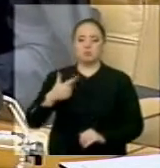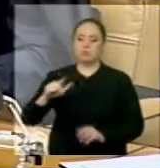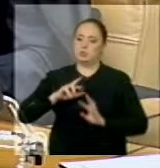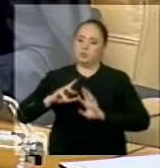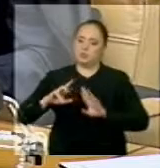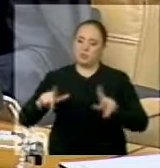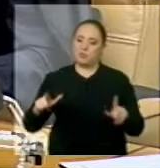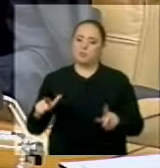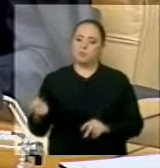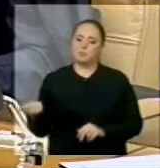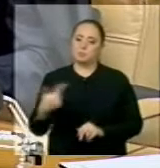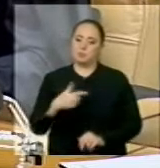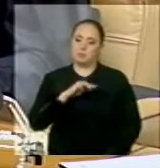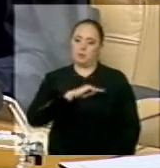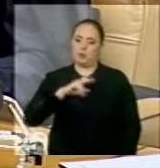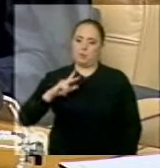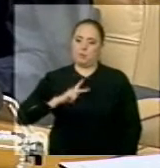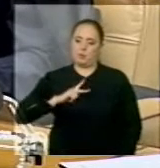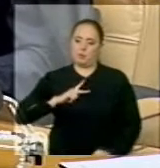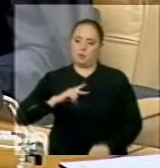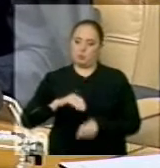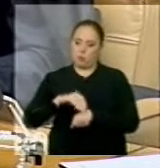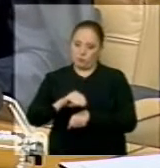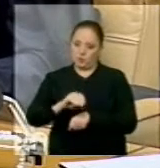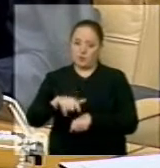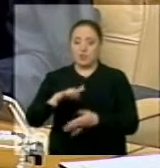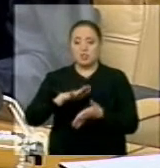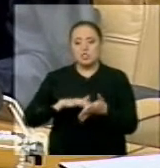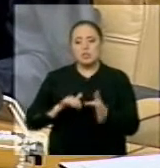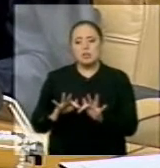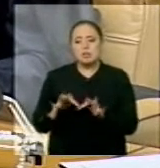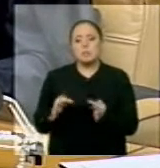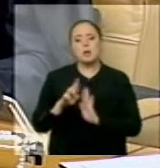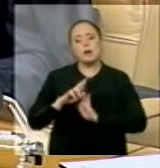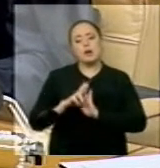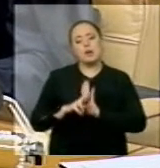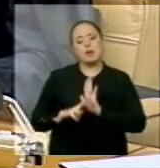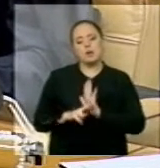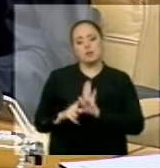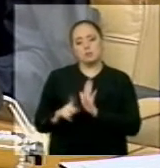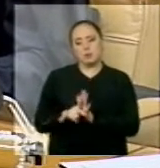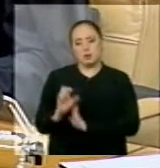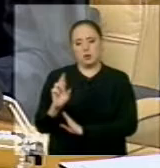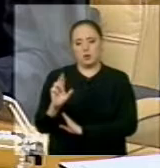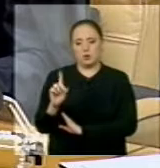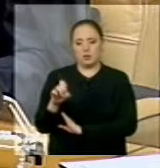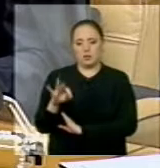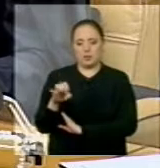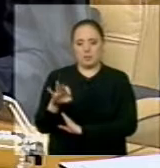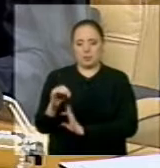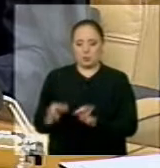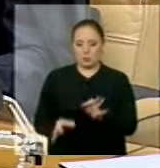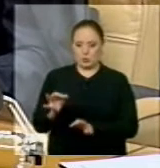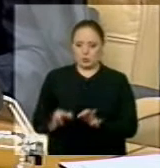que trouxe o Ministério Público, que seria retirar simplesmente a norma do ordenamento jurídico. Não é a compreensão